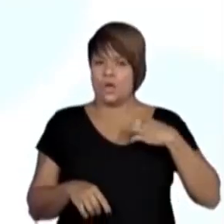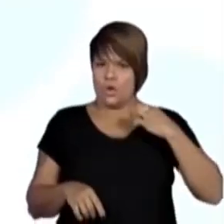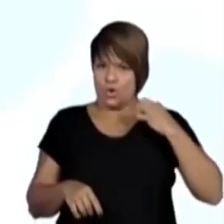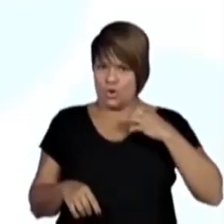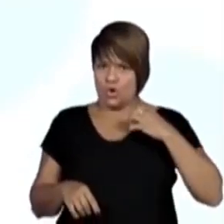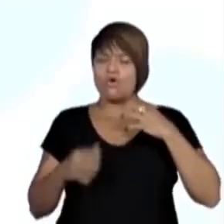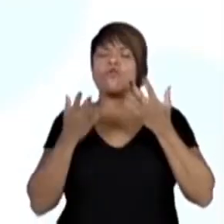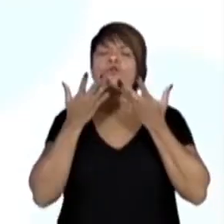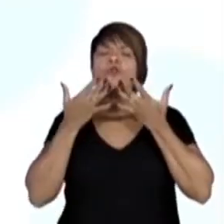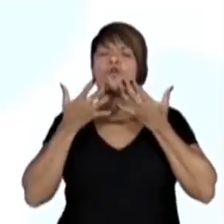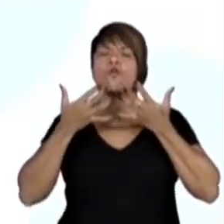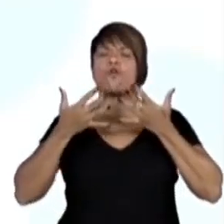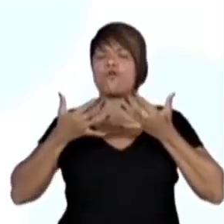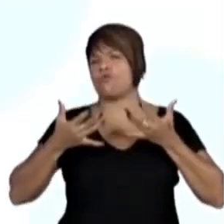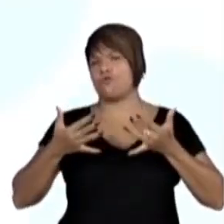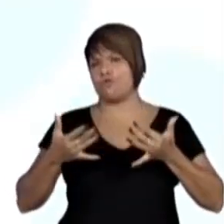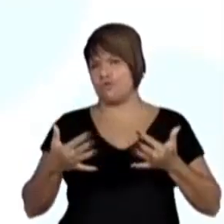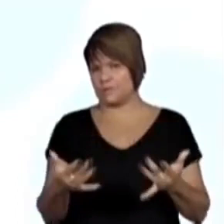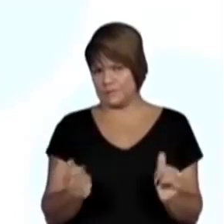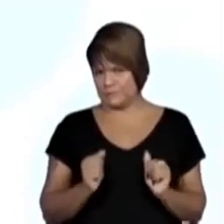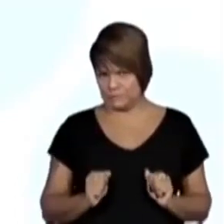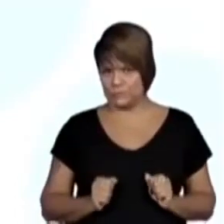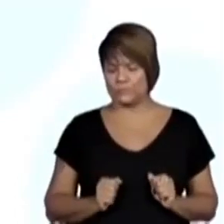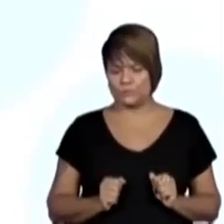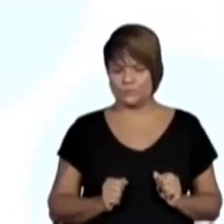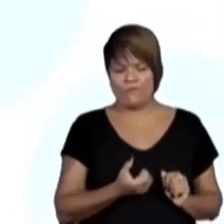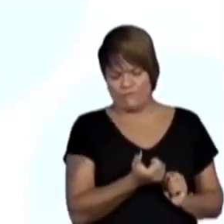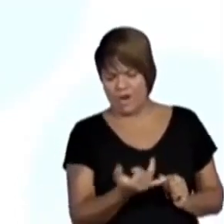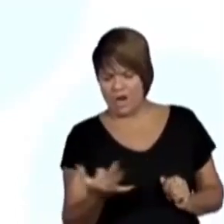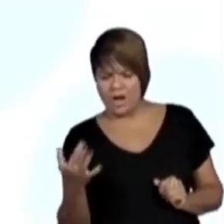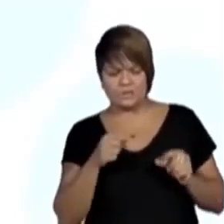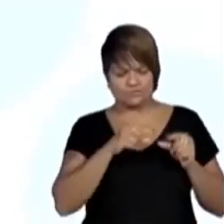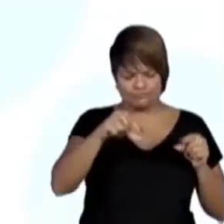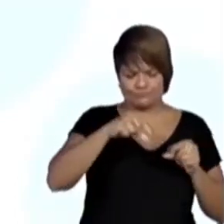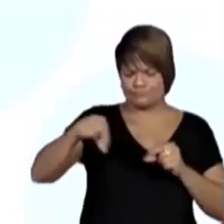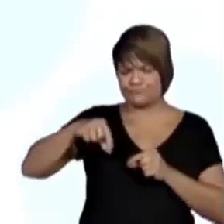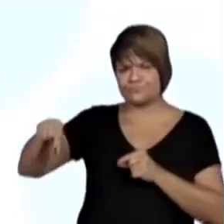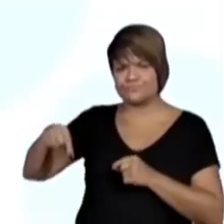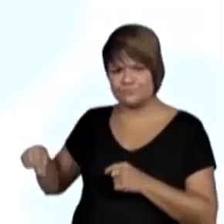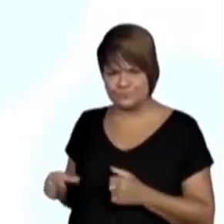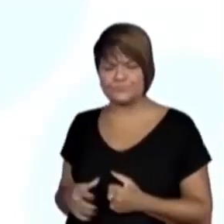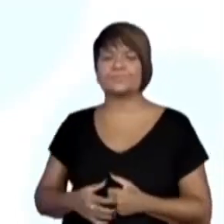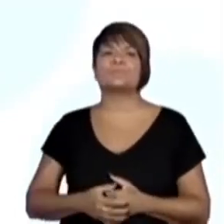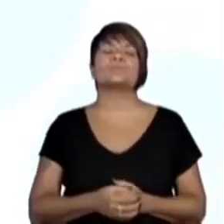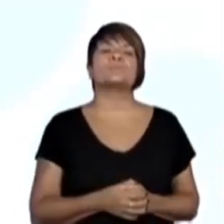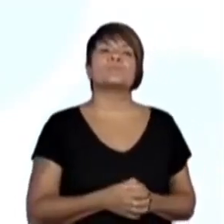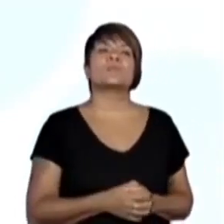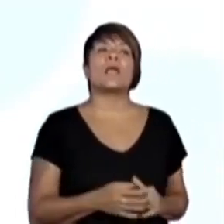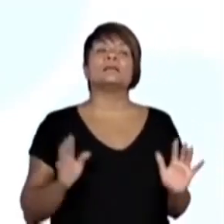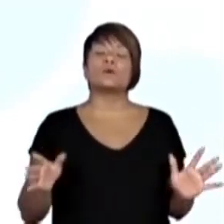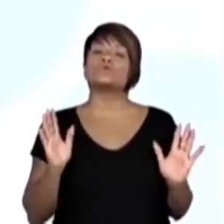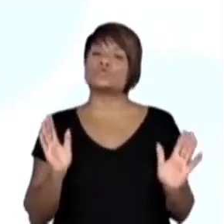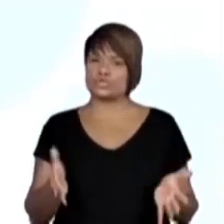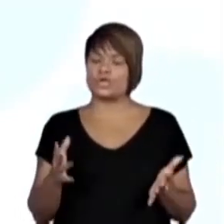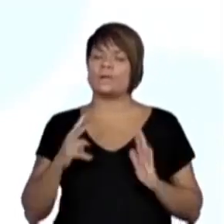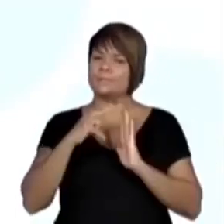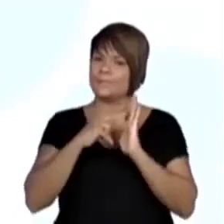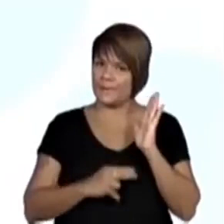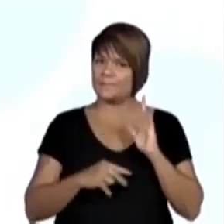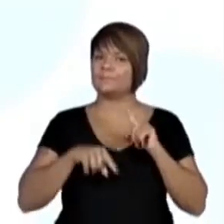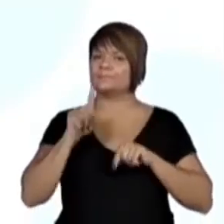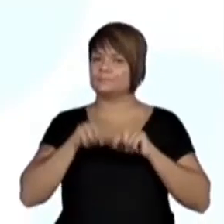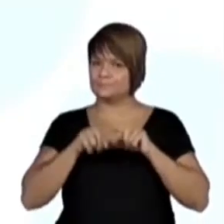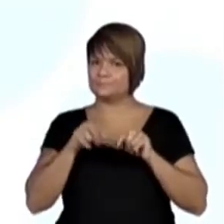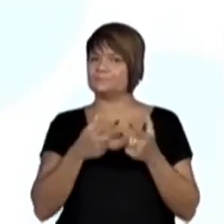tecidos coloridos. Então, são esses 3 materiais. Vou limpar aqui. Então, já realizamos a leitura